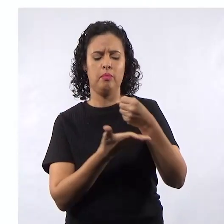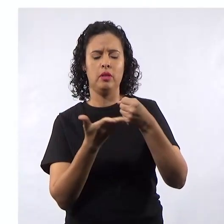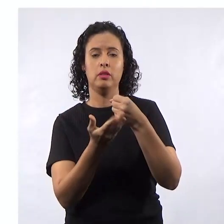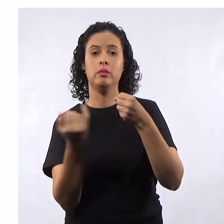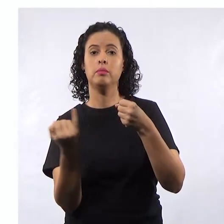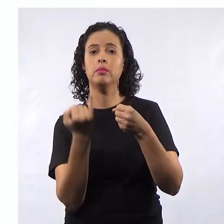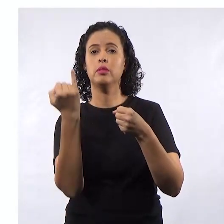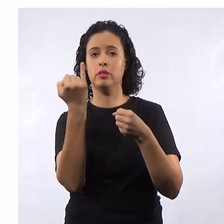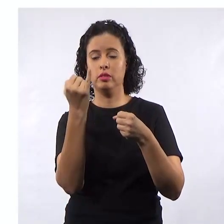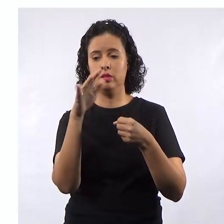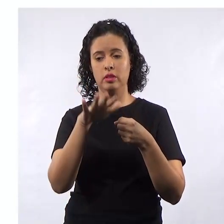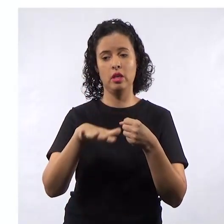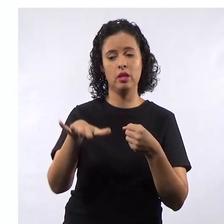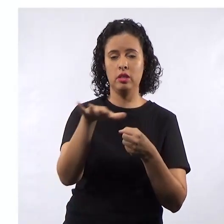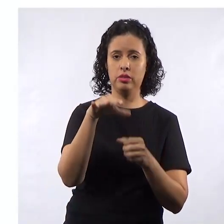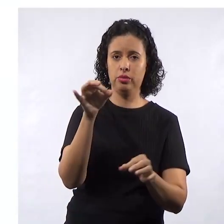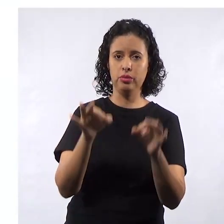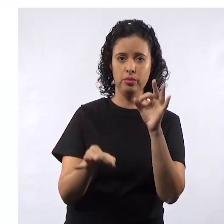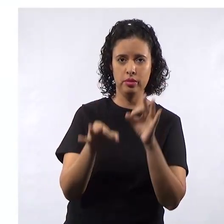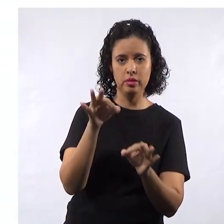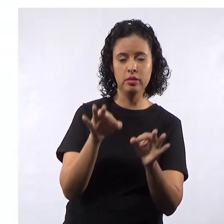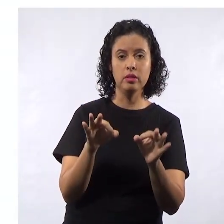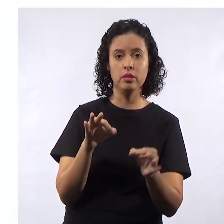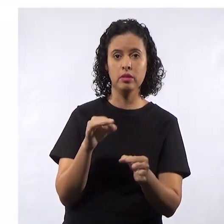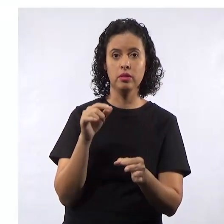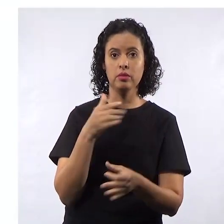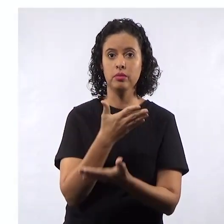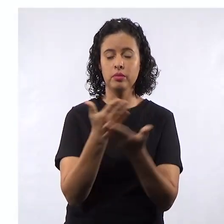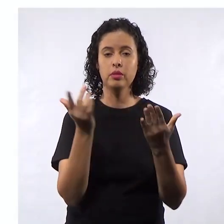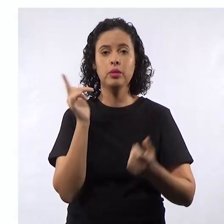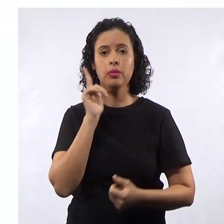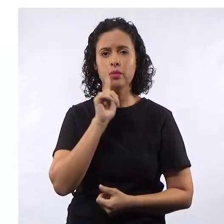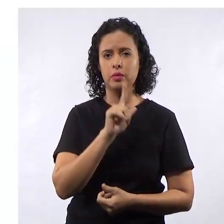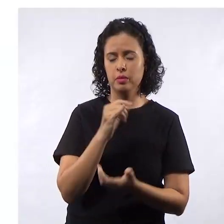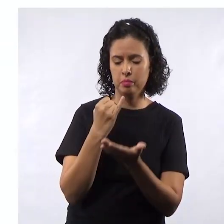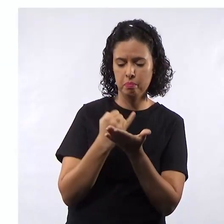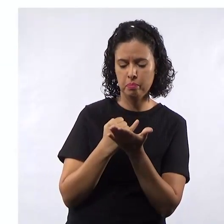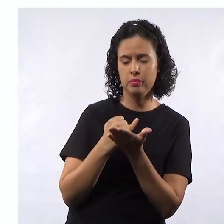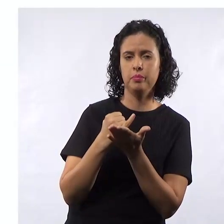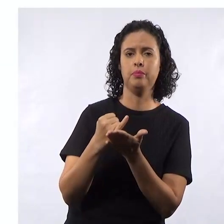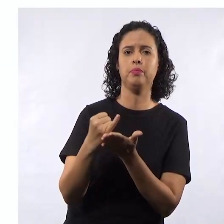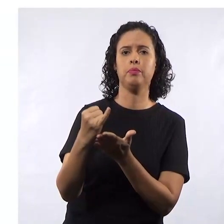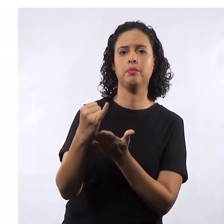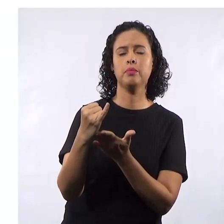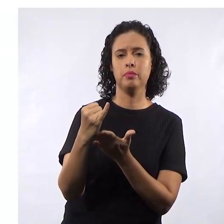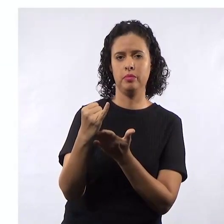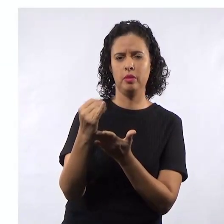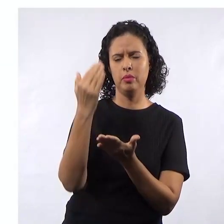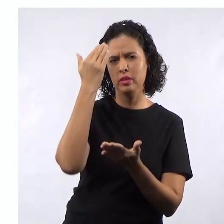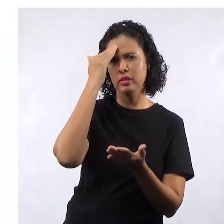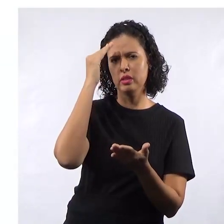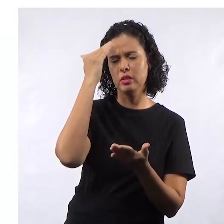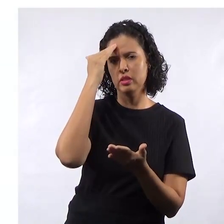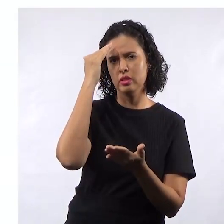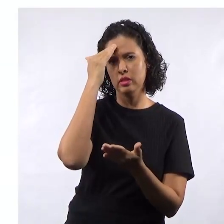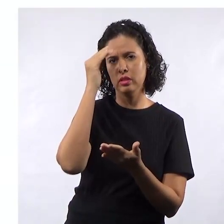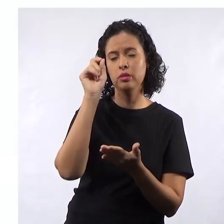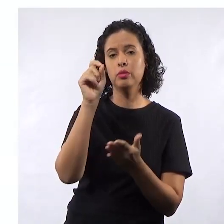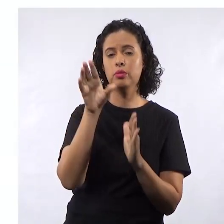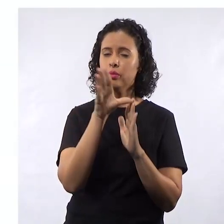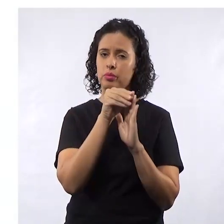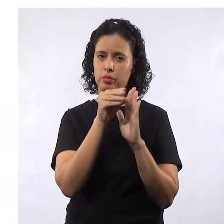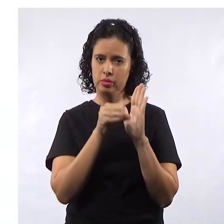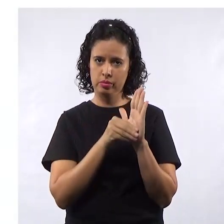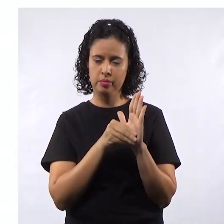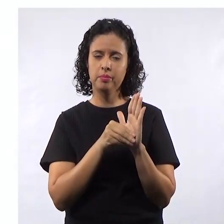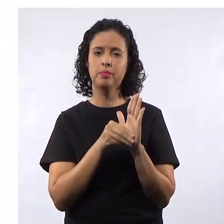do fenômeno jurídico. Então aqui vocês vão conseguir aí ter aquela iniciação aí para poder fazer a compreensão plena dos nossos